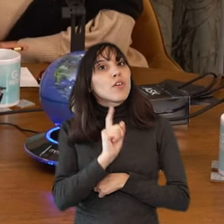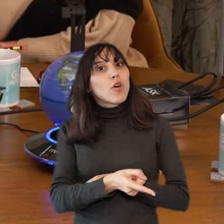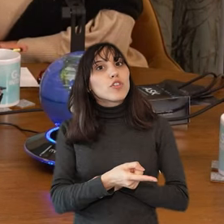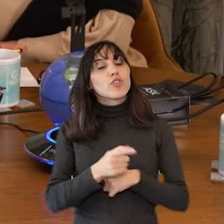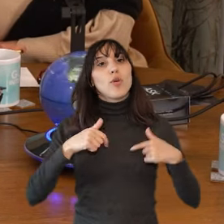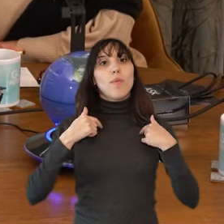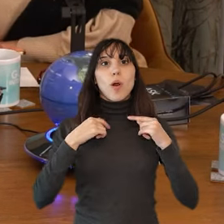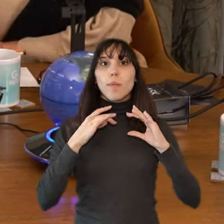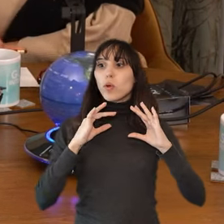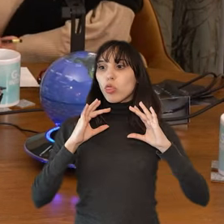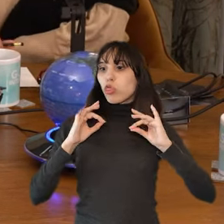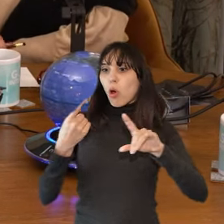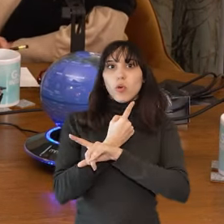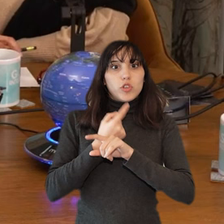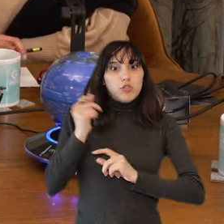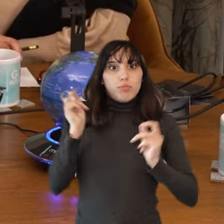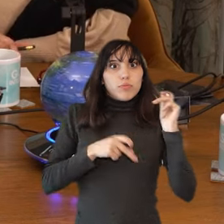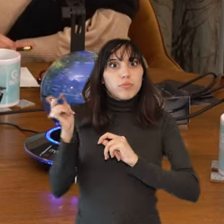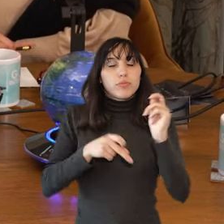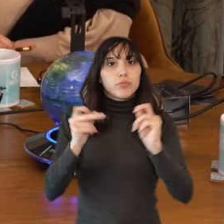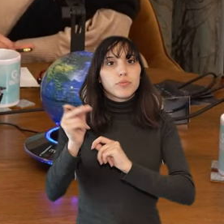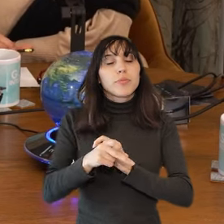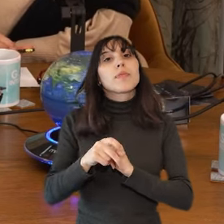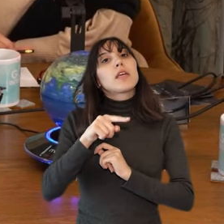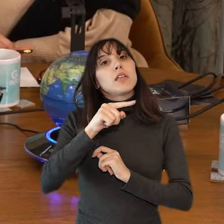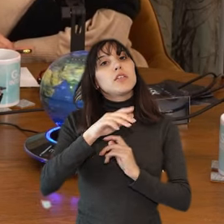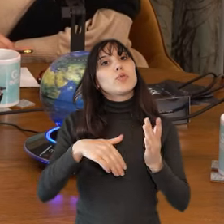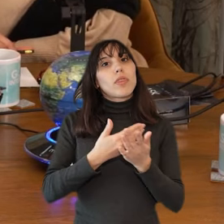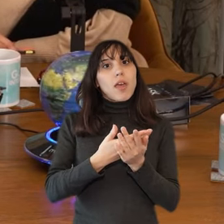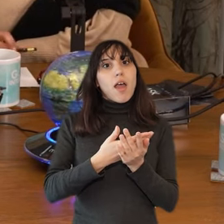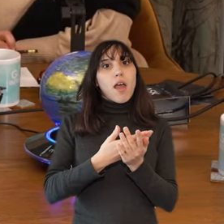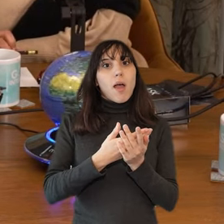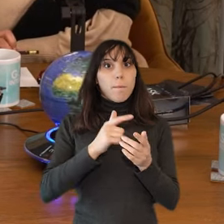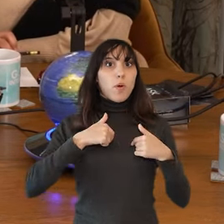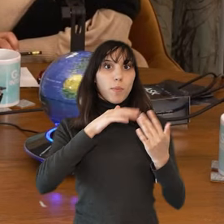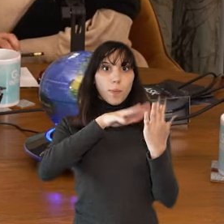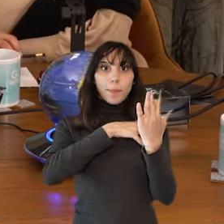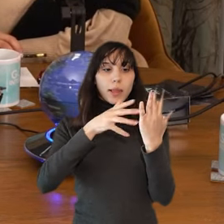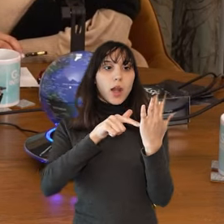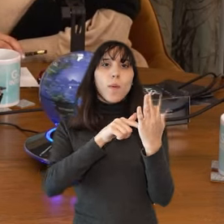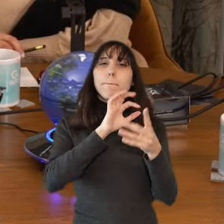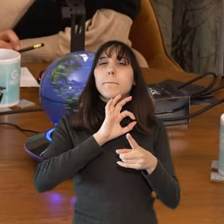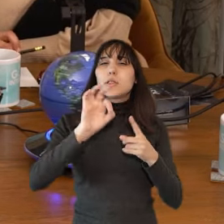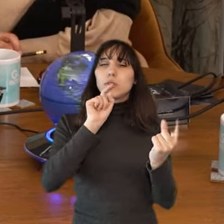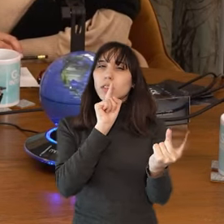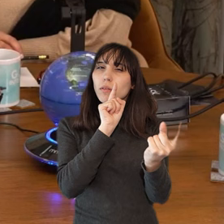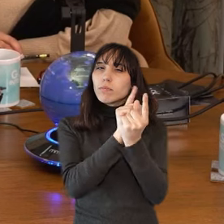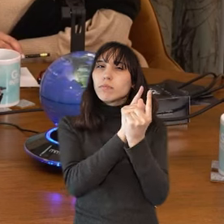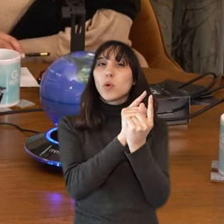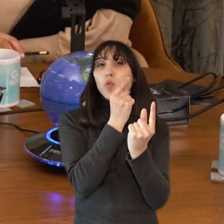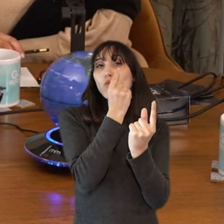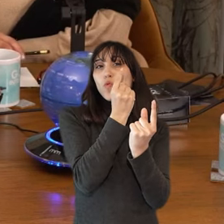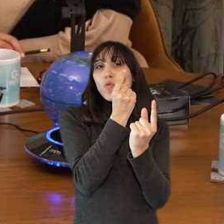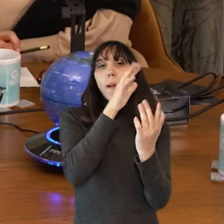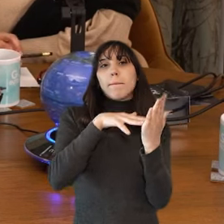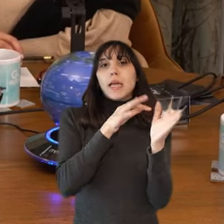experiências pelas quais vai passar não é e isso acaba por eh tornar o seu plano altamente personalizado porque não há